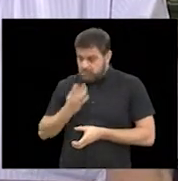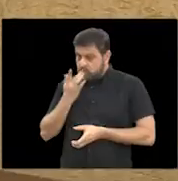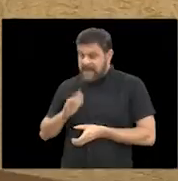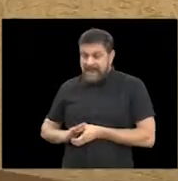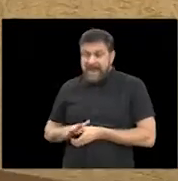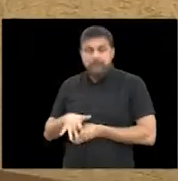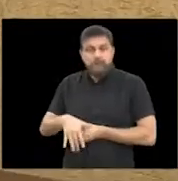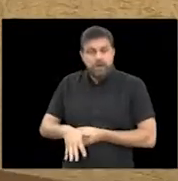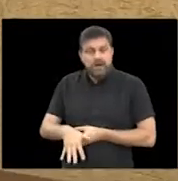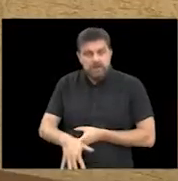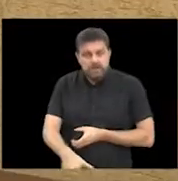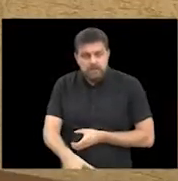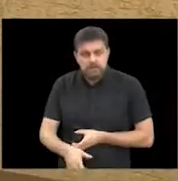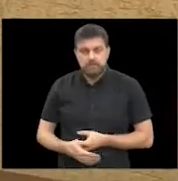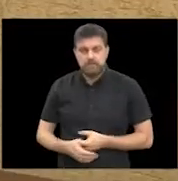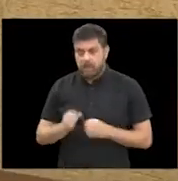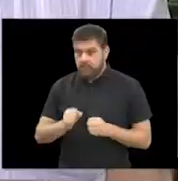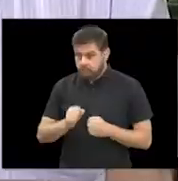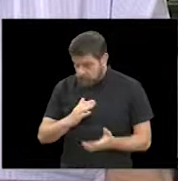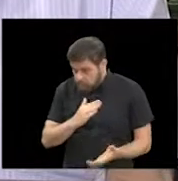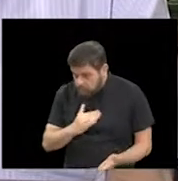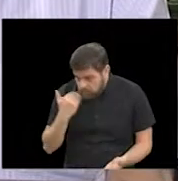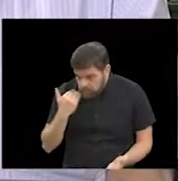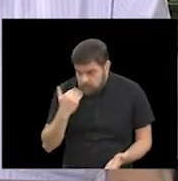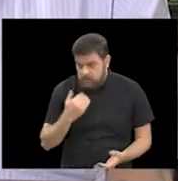hemorrágica. E aí isso pode ser fatal.